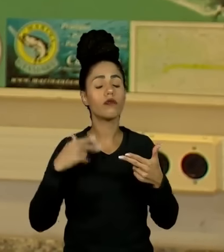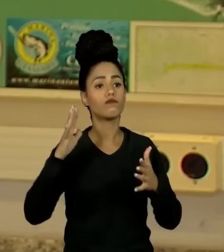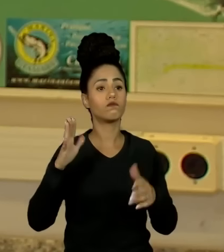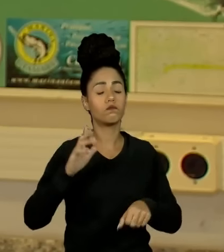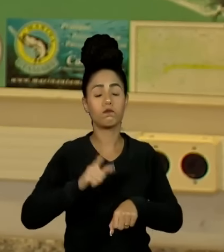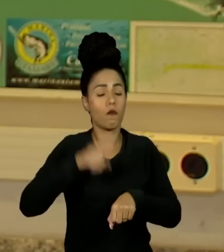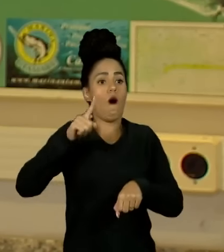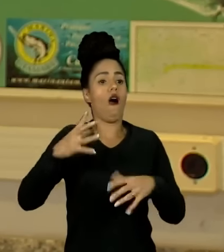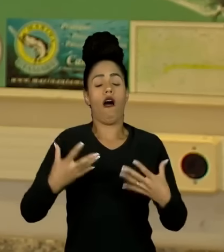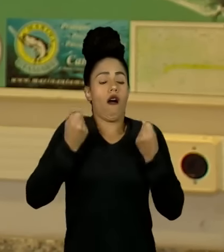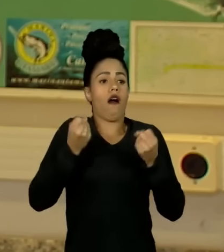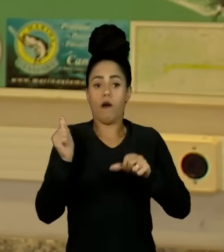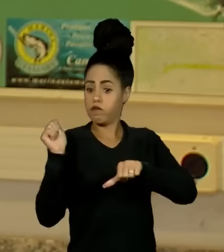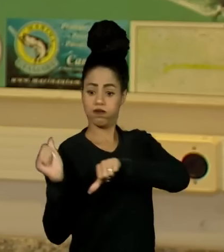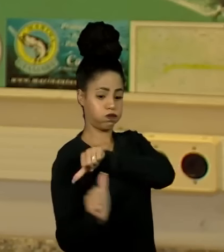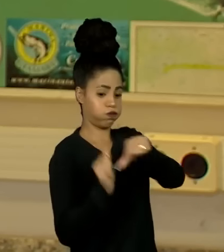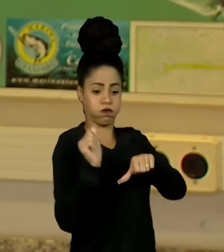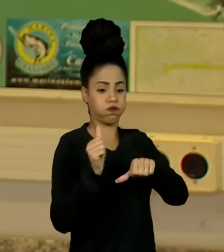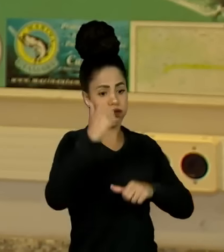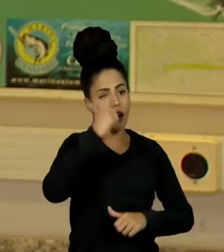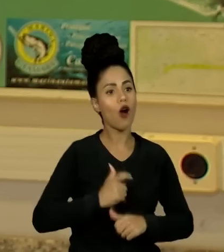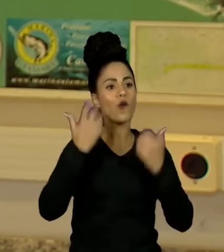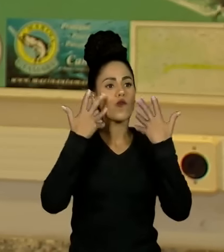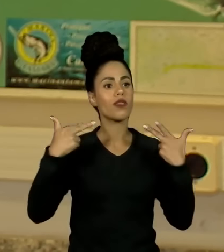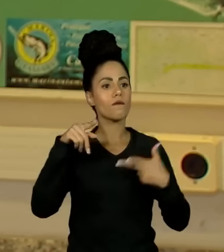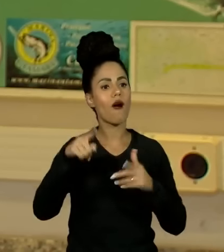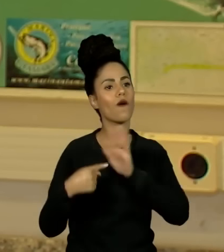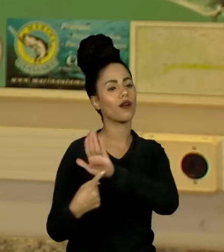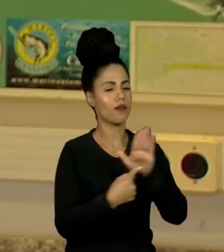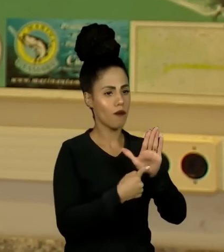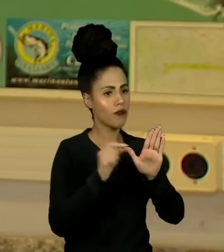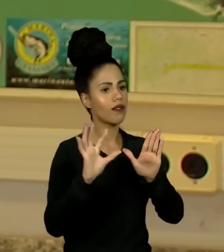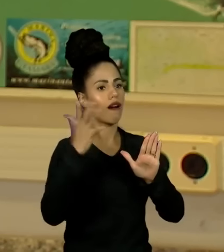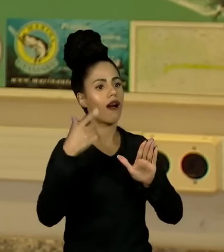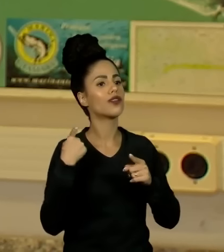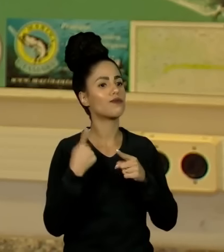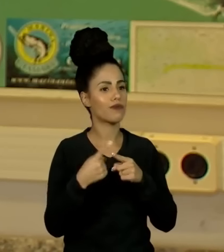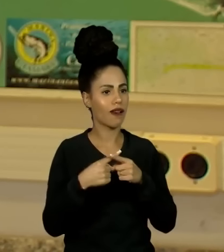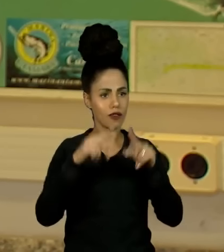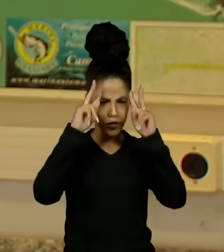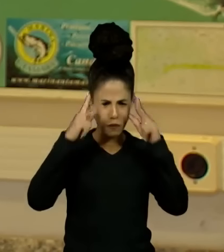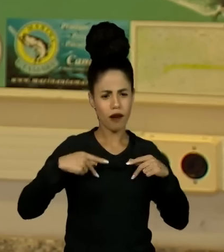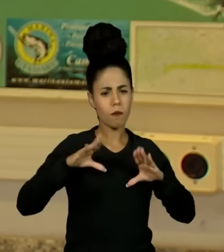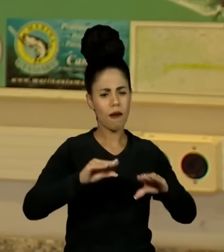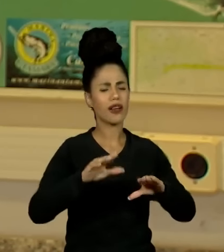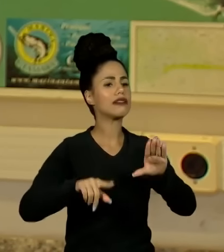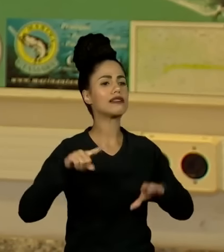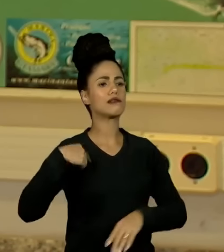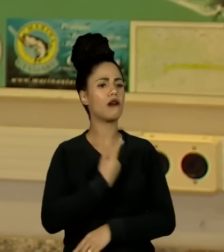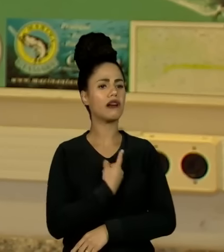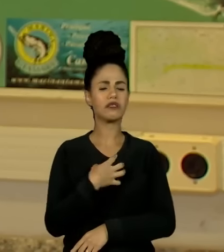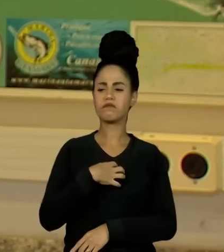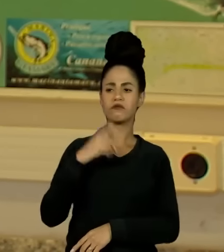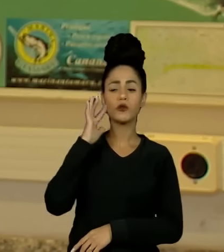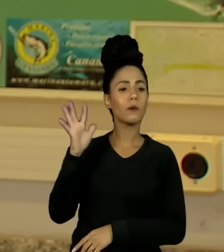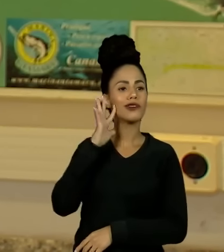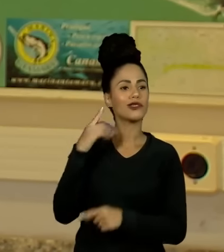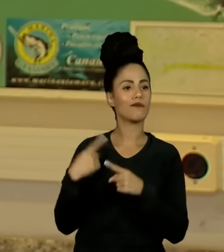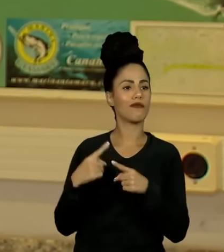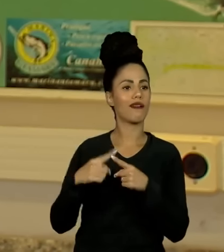do nada ela se transforma realmente naquilo que está sendo afetado pelas ações dela. Porque às vezes a gente não consegue ter muita noção do que as